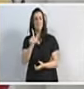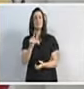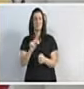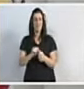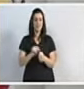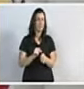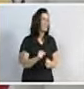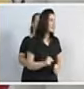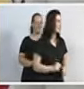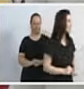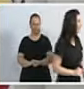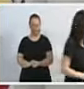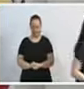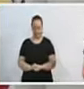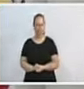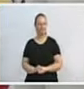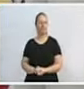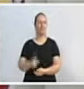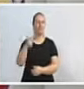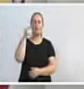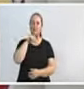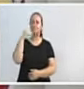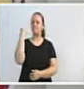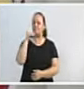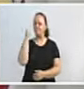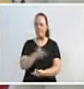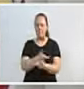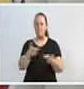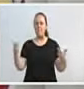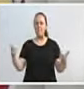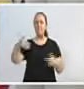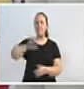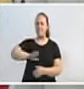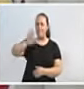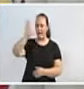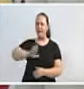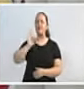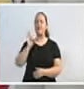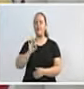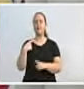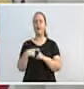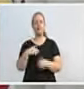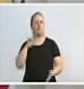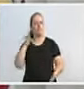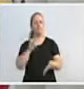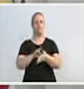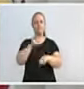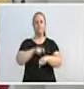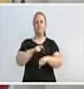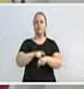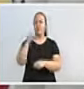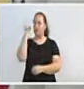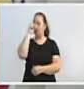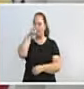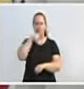conseguiu convencer a maioria dos eleitores que ele passou realmente por um momento difícil. Nosso